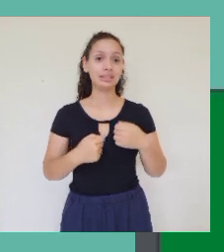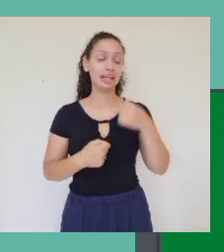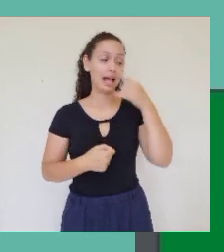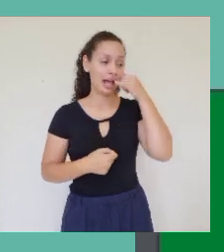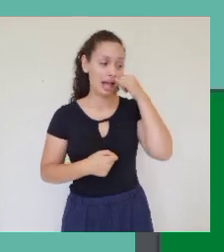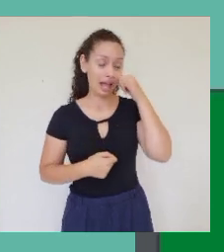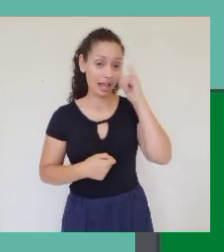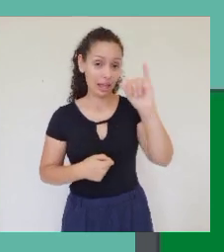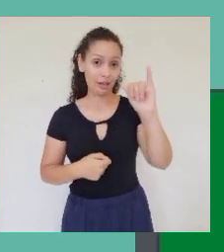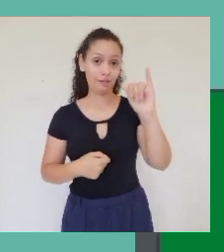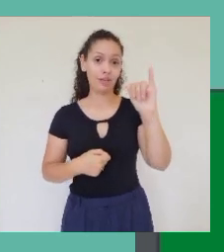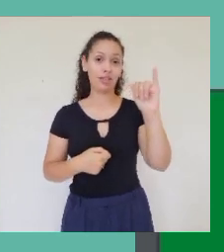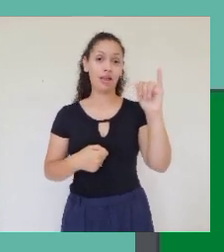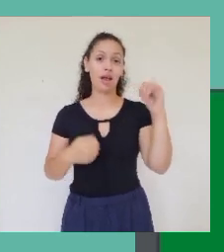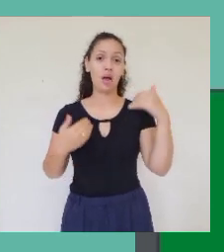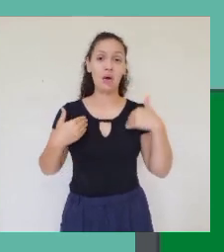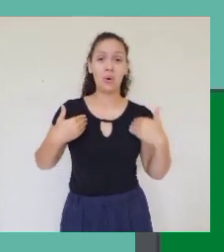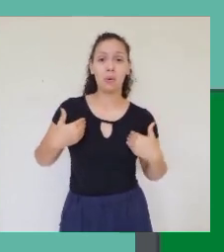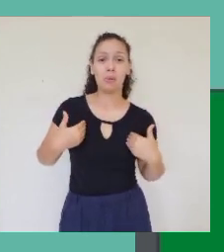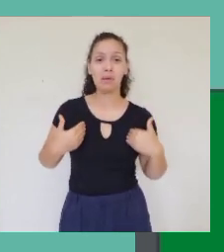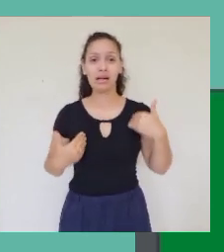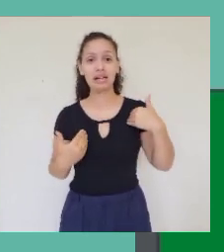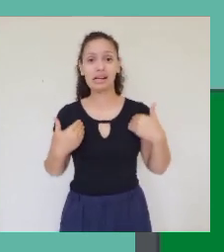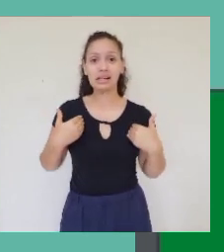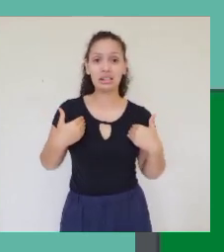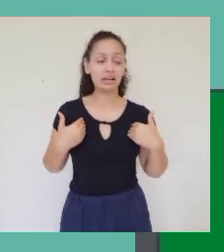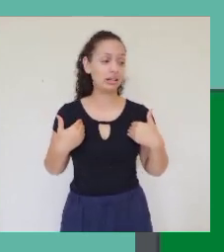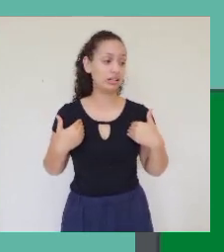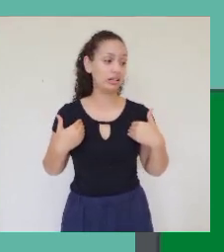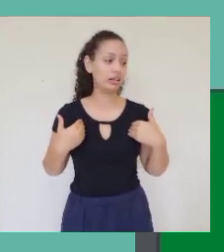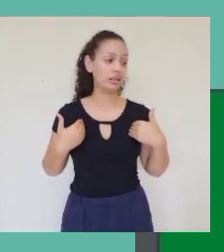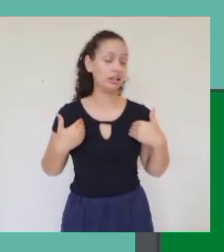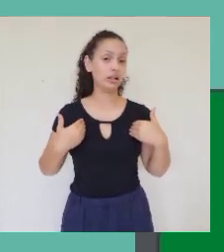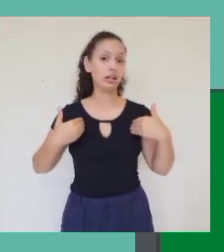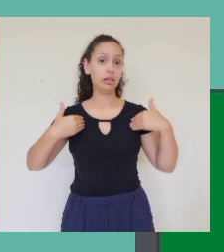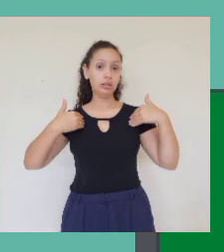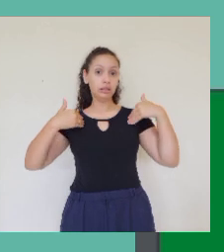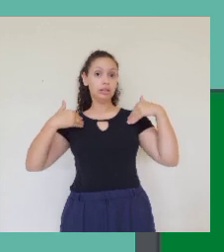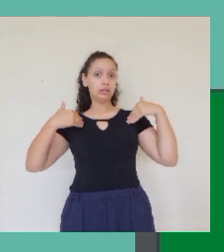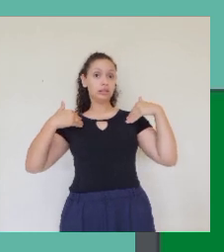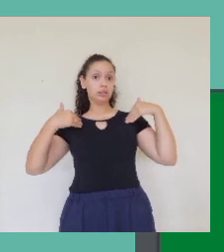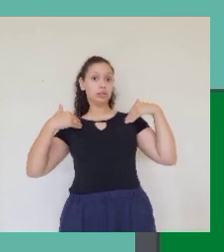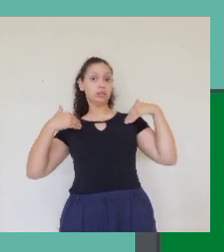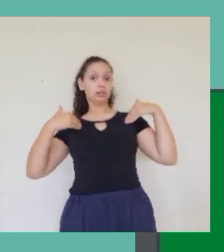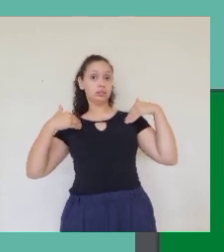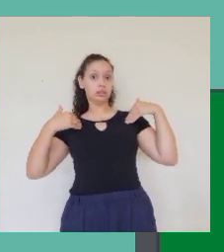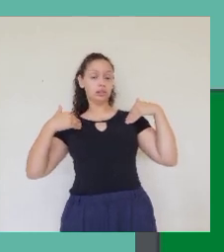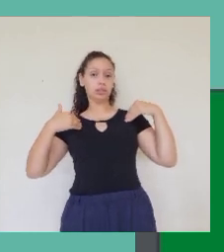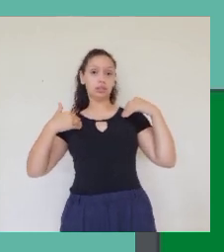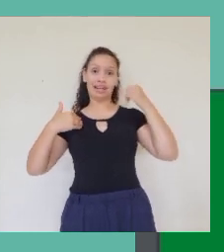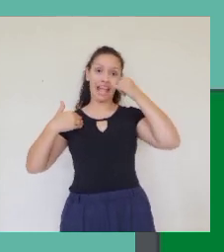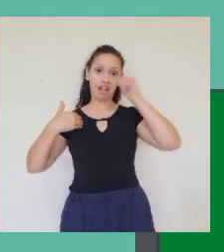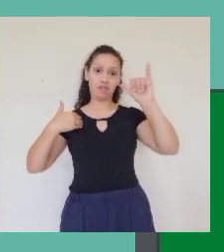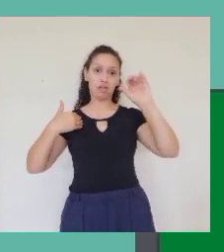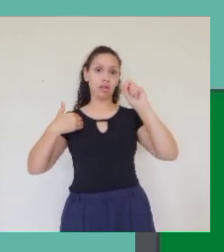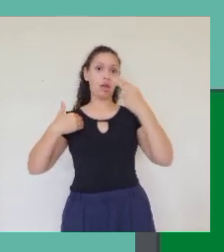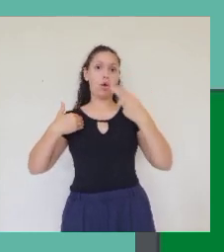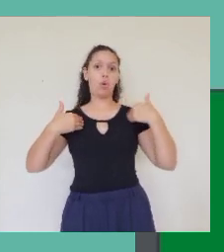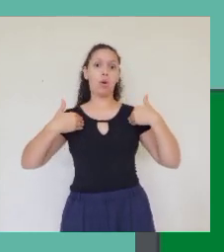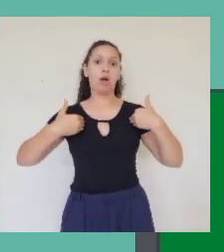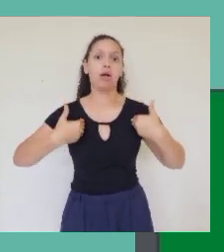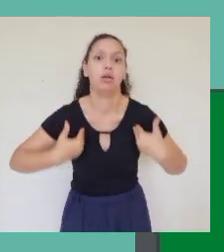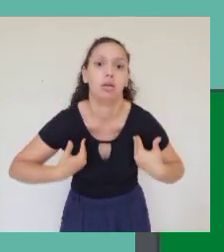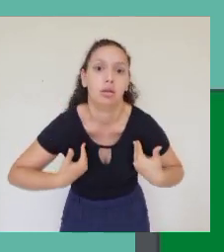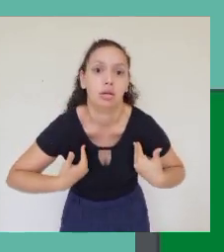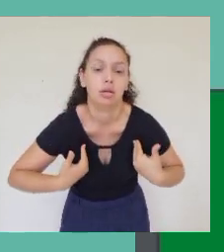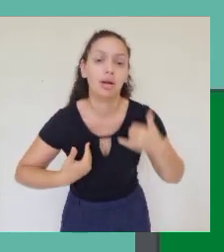prolongadas, ou seja, flexão ou extensão de tronco prolongada. Então, para frente ou para trás demais. A parte